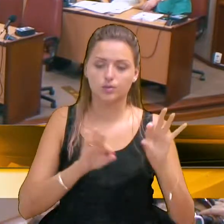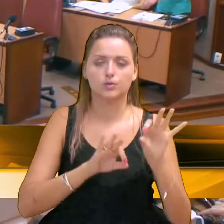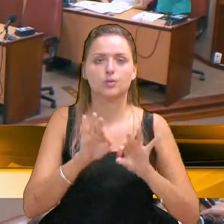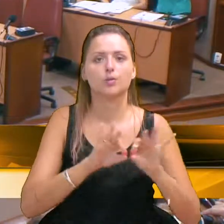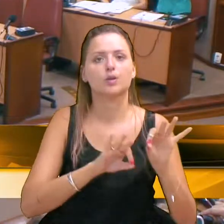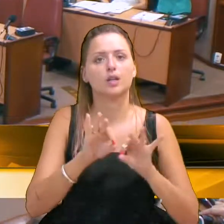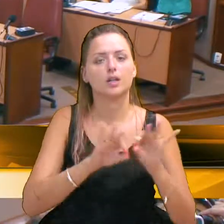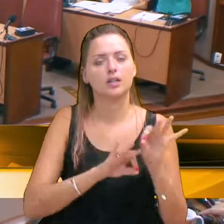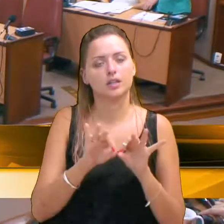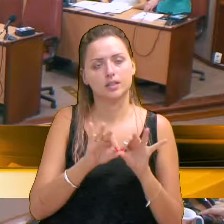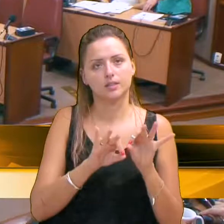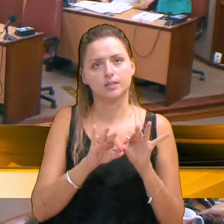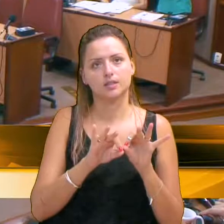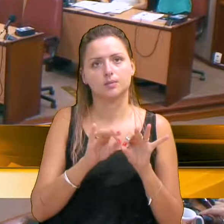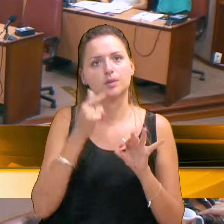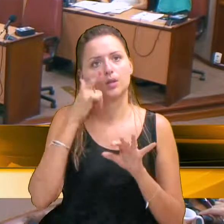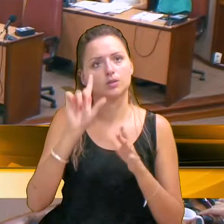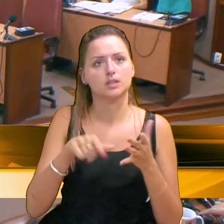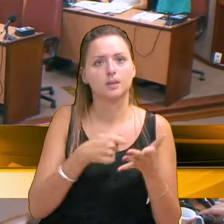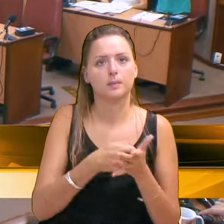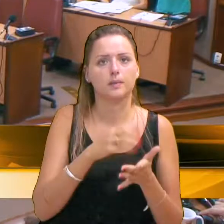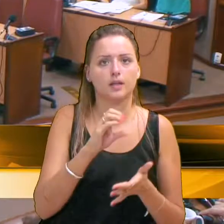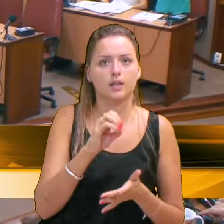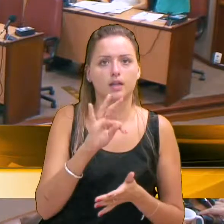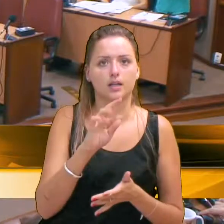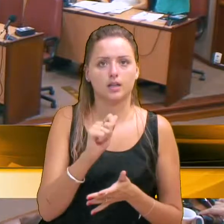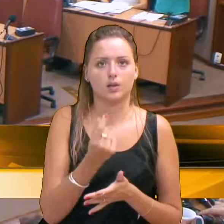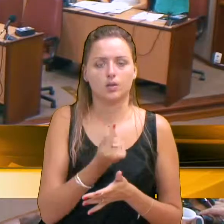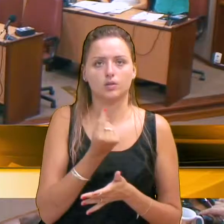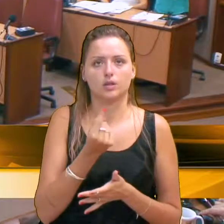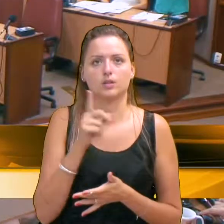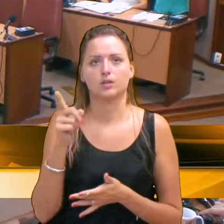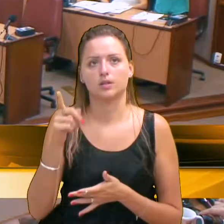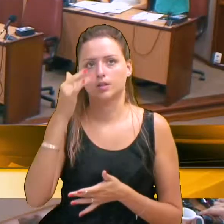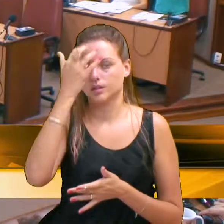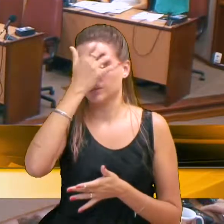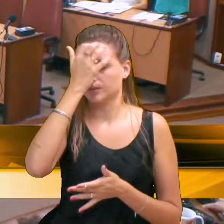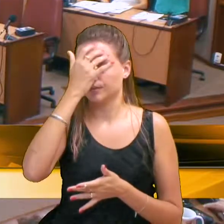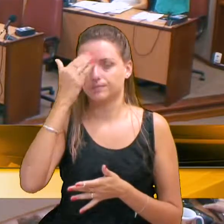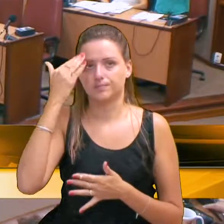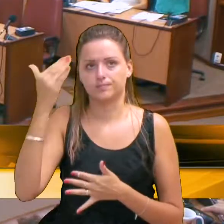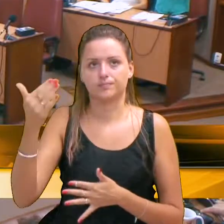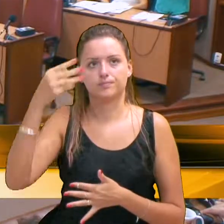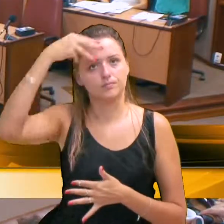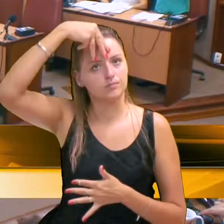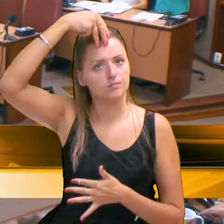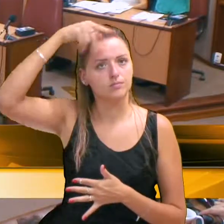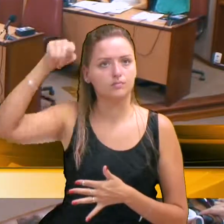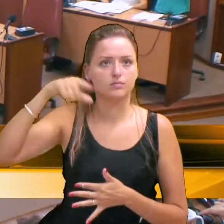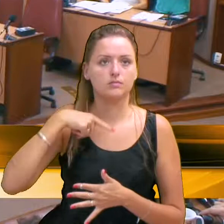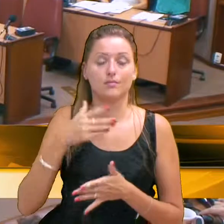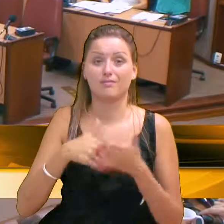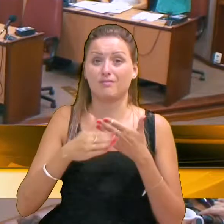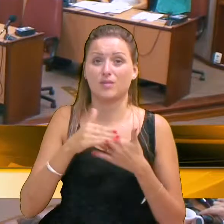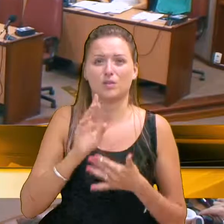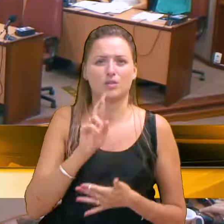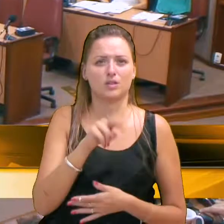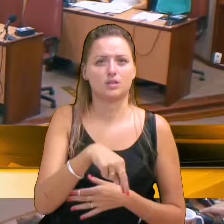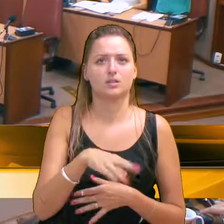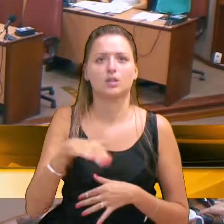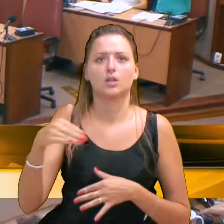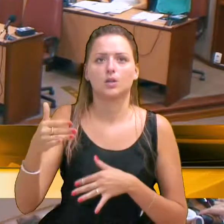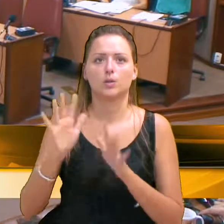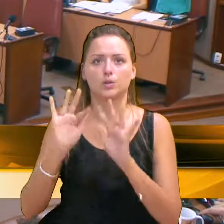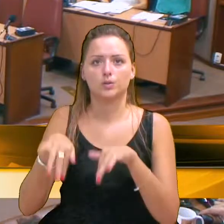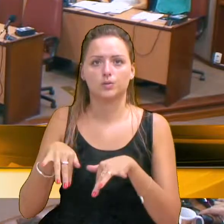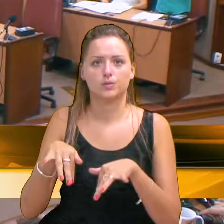financeiramente e para poder pagar em cota única. Vereador Adilan. Obrigado, vereador Kiko. Vossa Excelência tem toda a razão. Quando, do final do